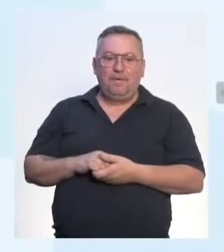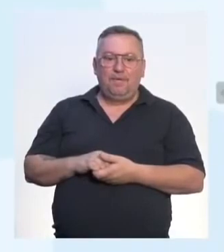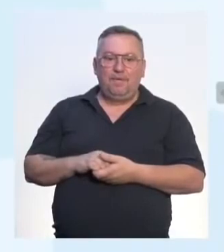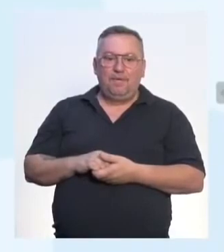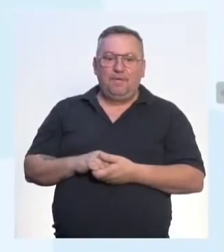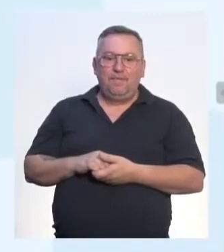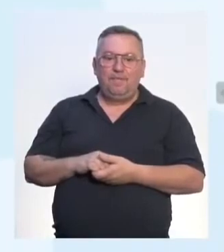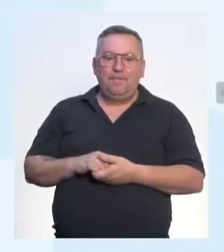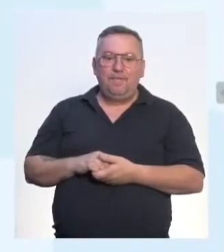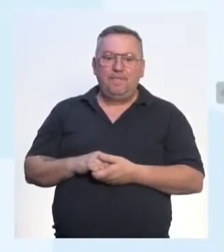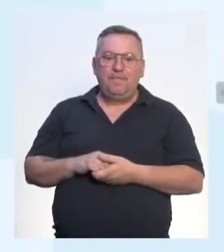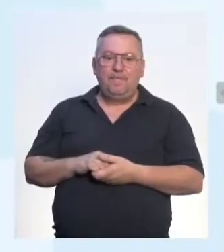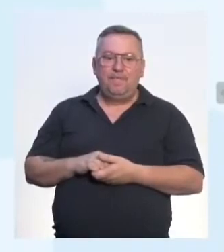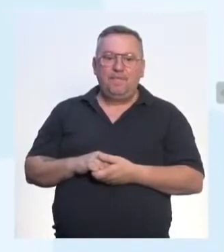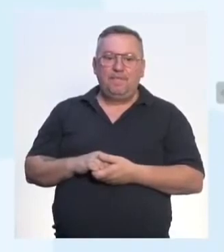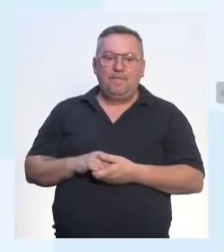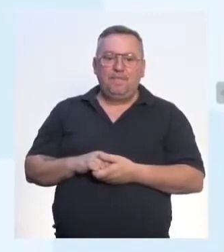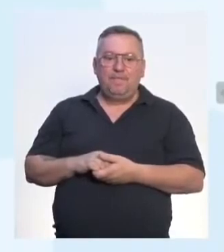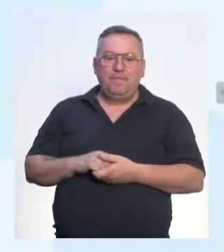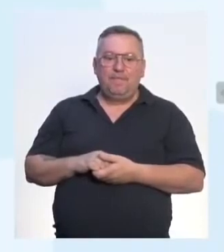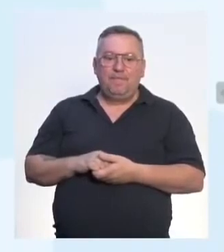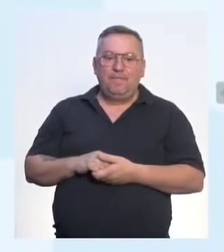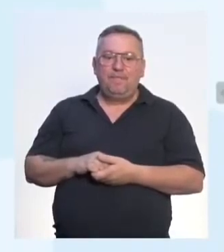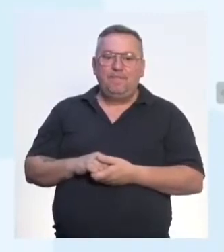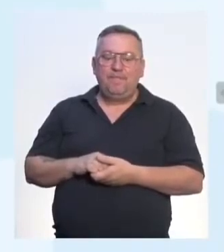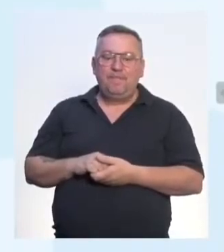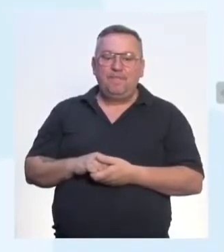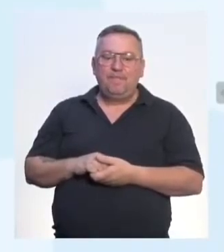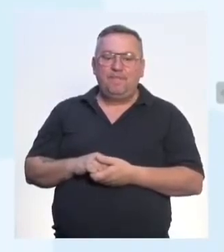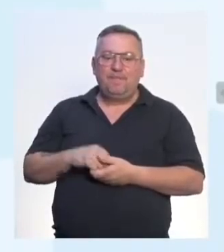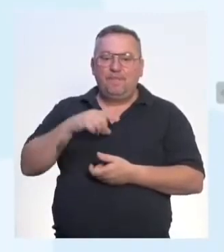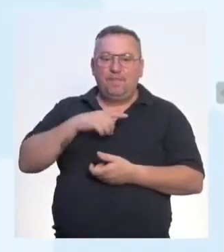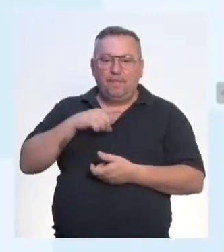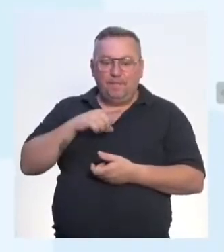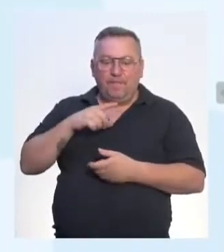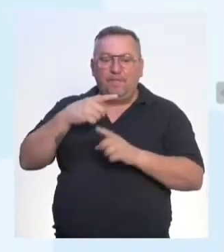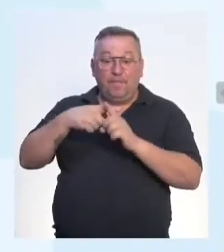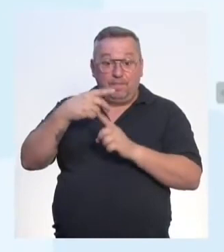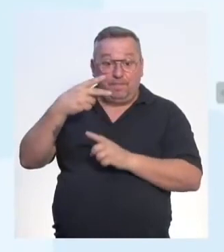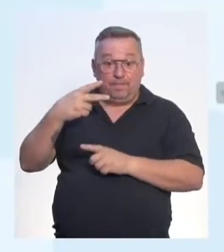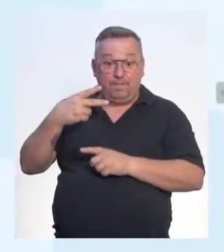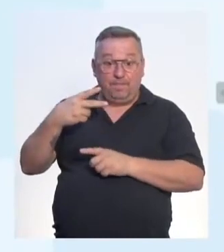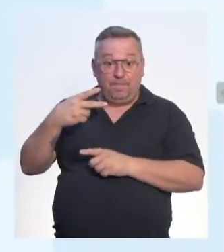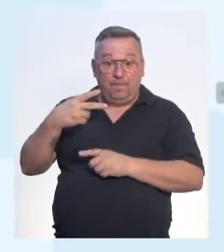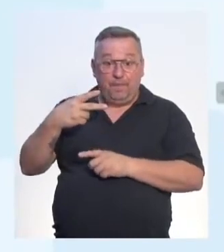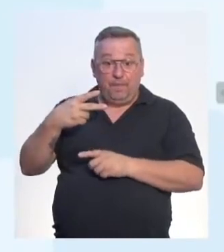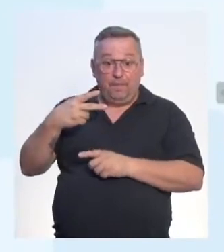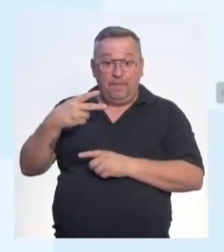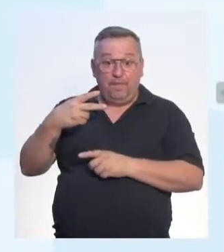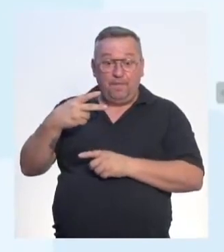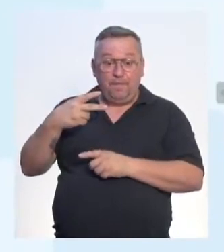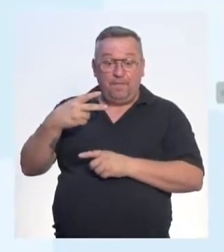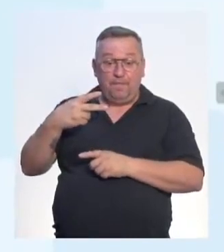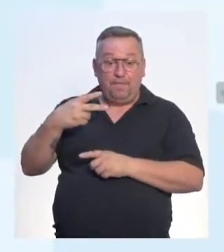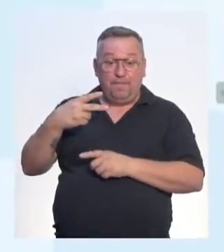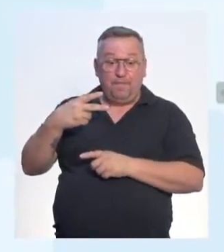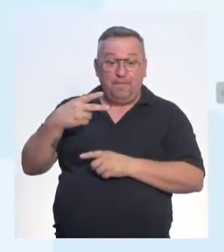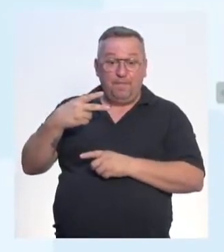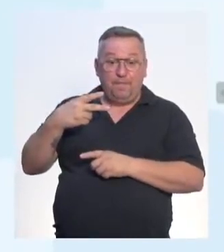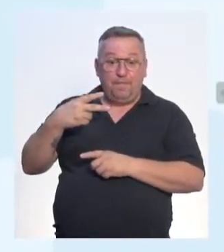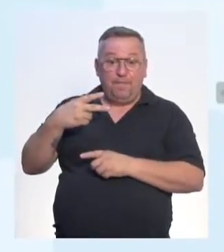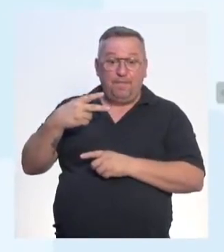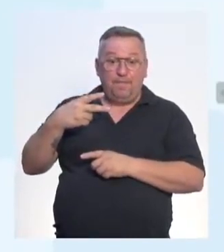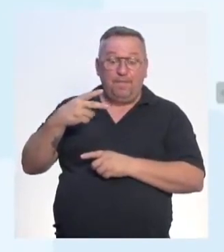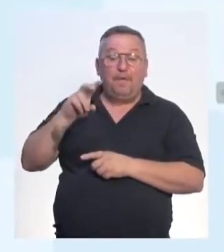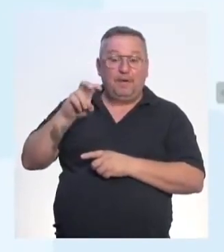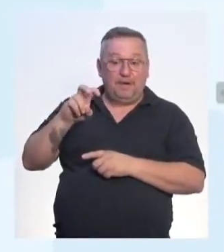1 que multiplica o Mais valor 1 positivo. Isso. E aí eu tenho 2 2. que multiplica, no caso ali, 5. o